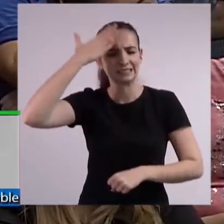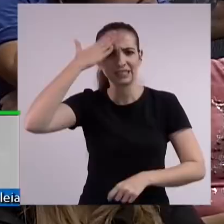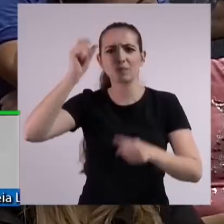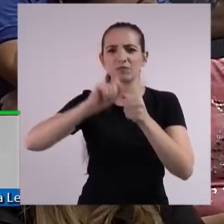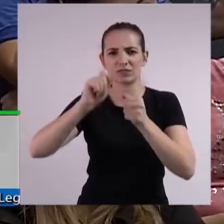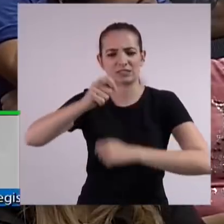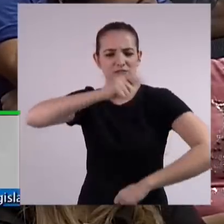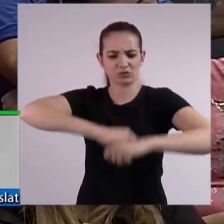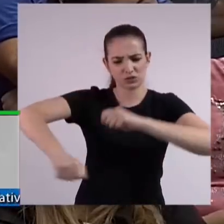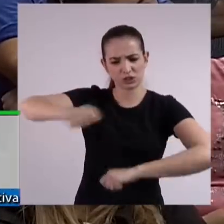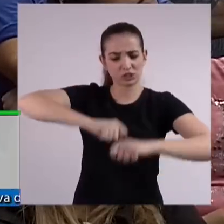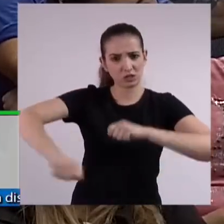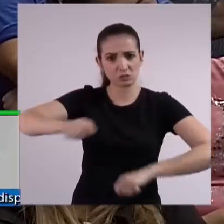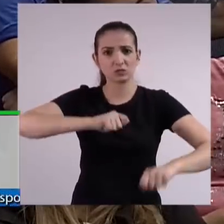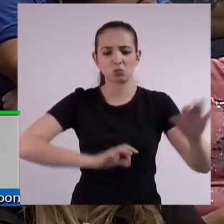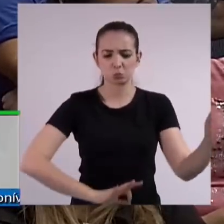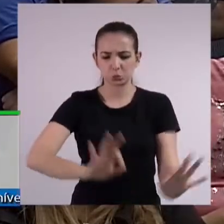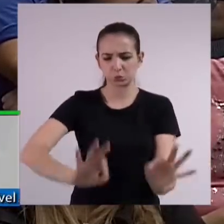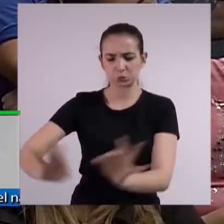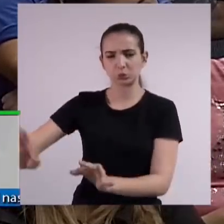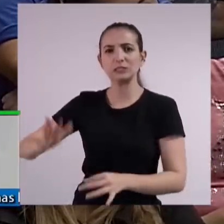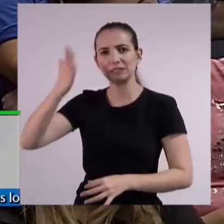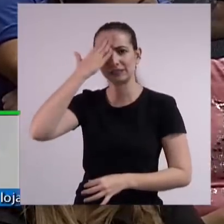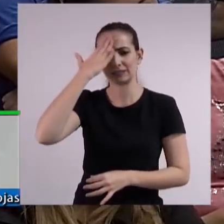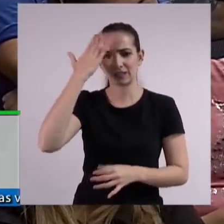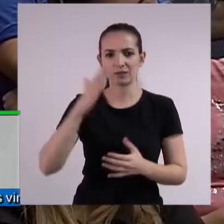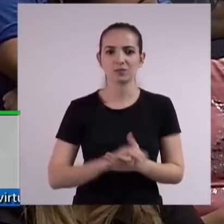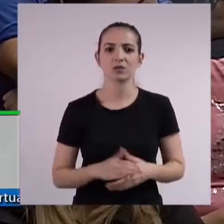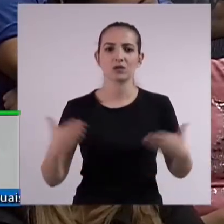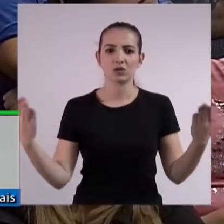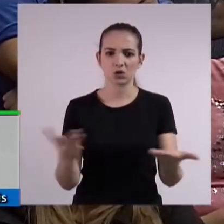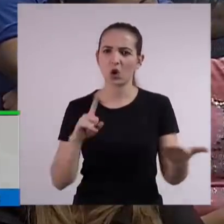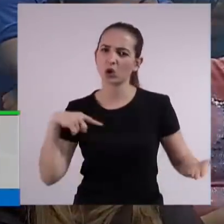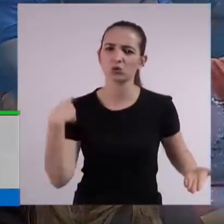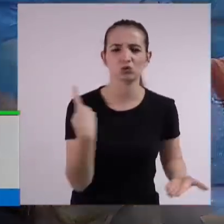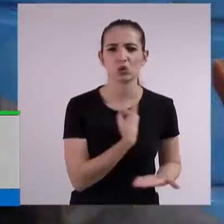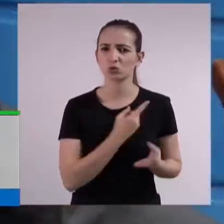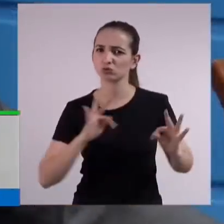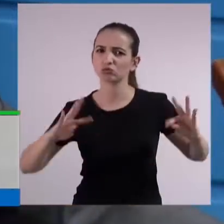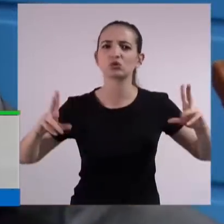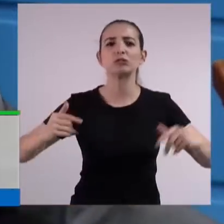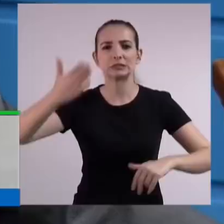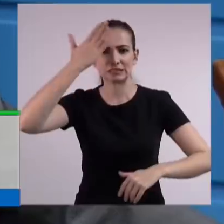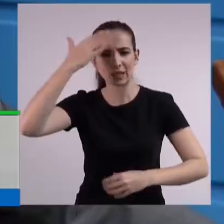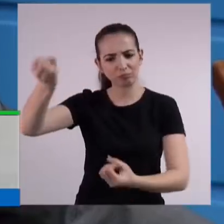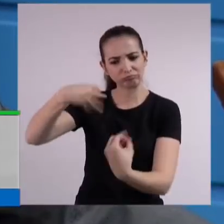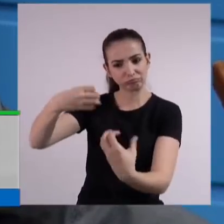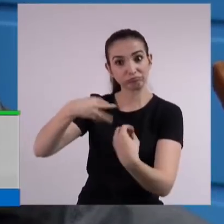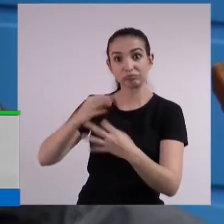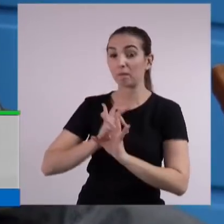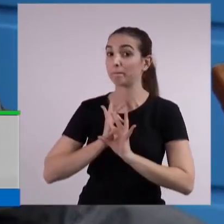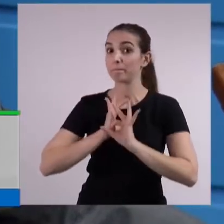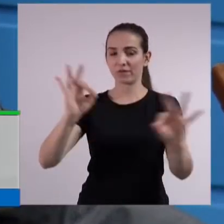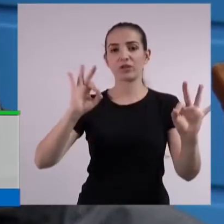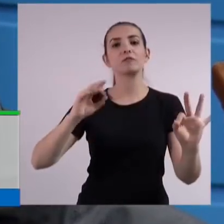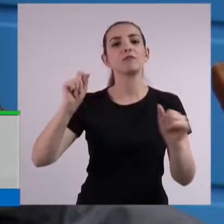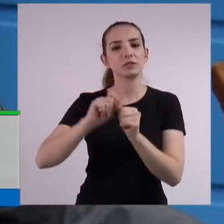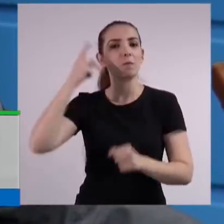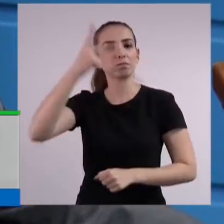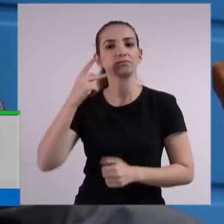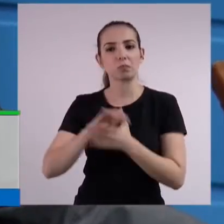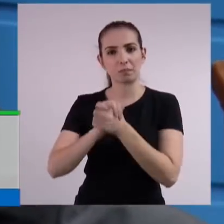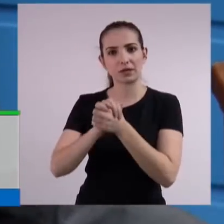fazer gestão, sabe muito bem, e aí dá um baile em nós todos aqui, fazer política com a sua equipe. Parabéns, meu